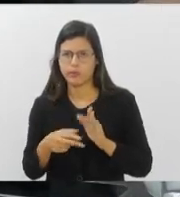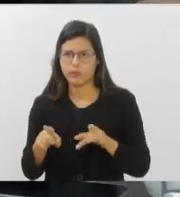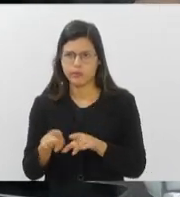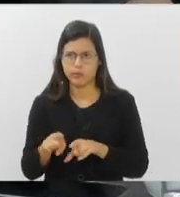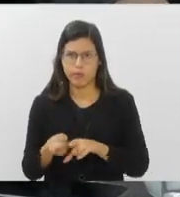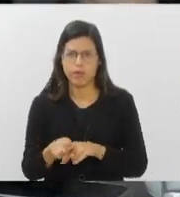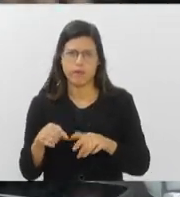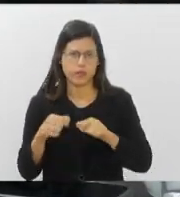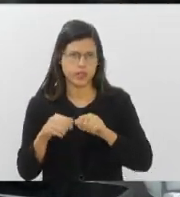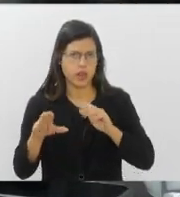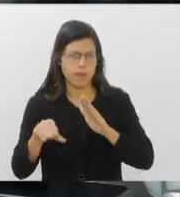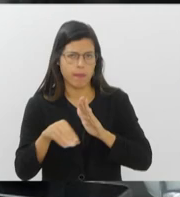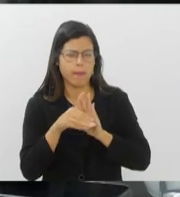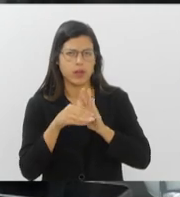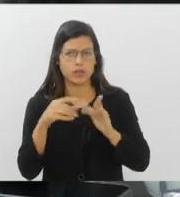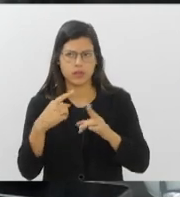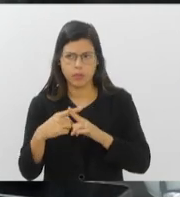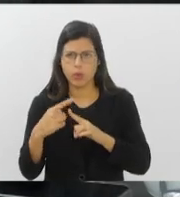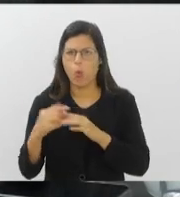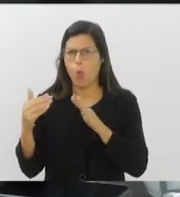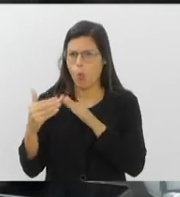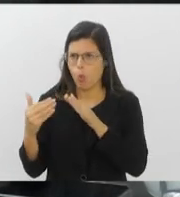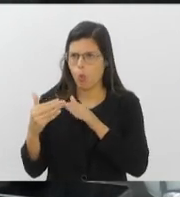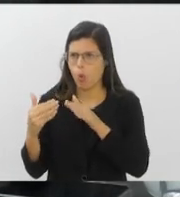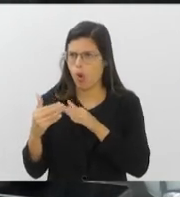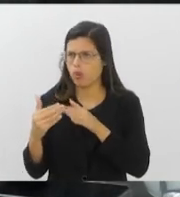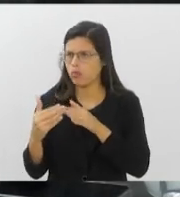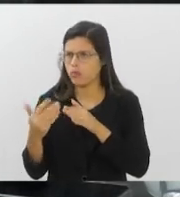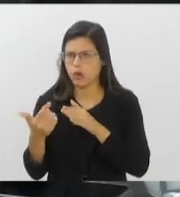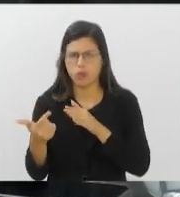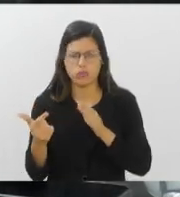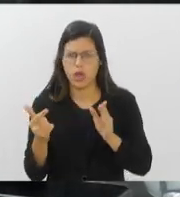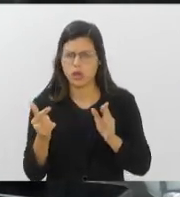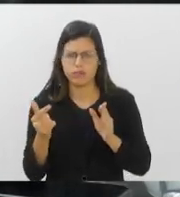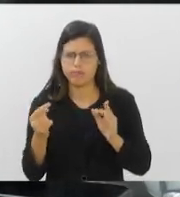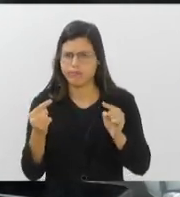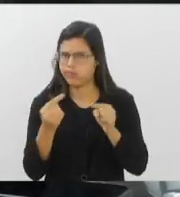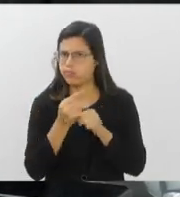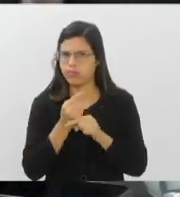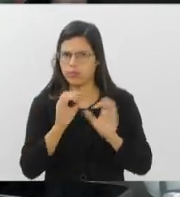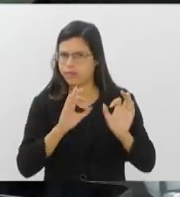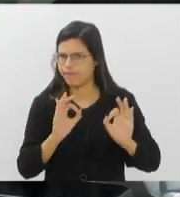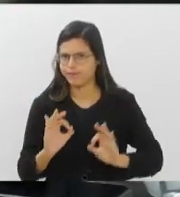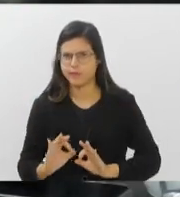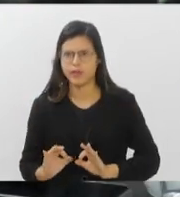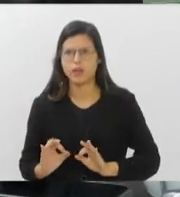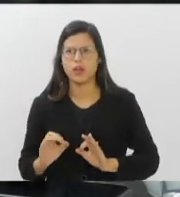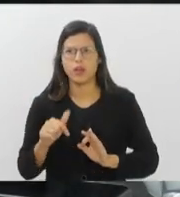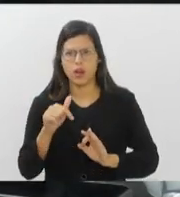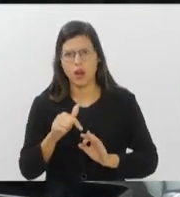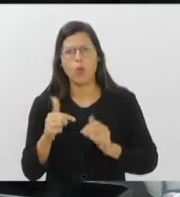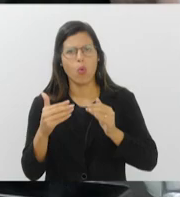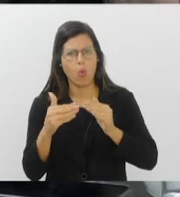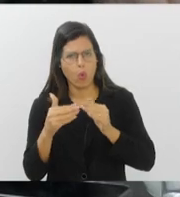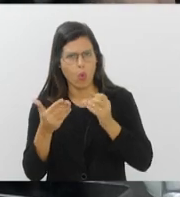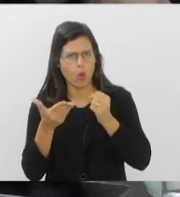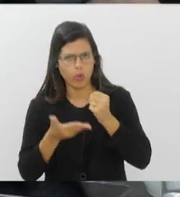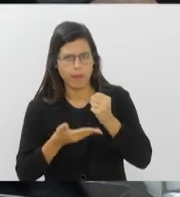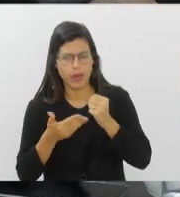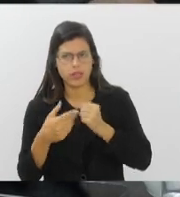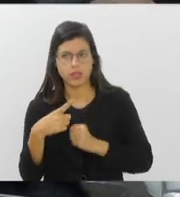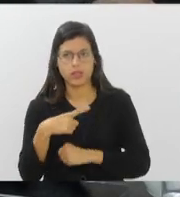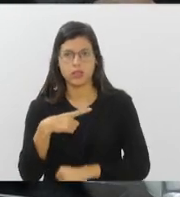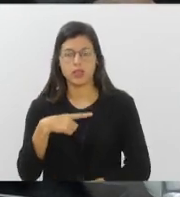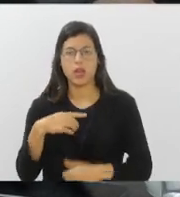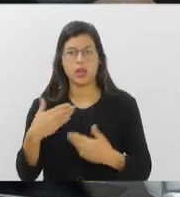é absolutamente pertinente, acho que é uma emenda que não há discordância nenhuma de ninguém, fundamental para o Rio. Então, se Vossa Excelência